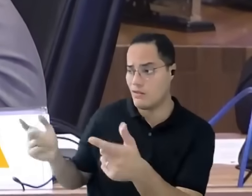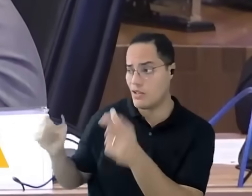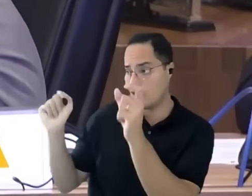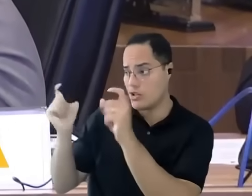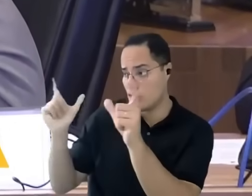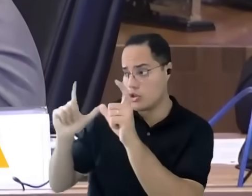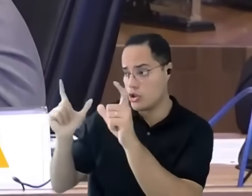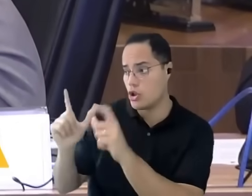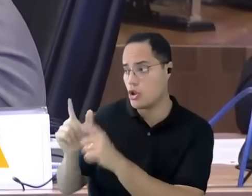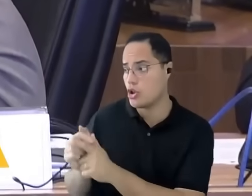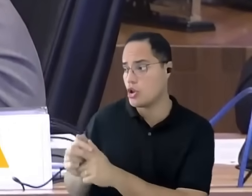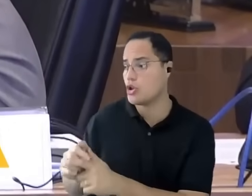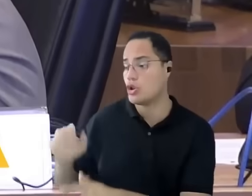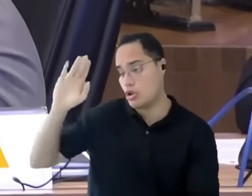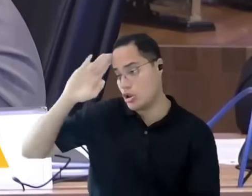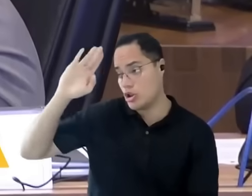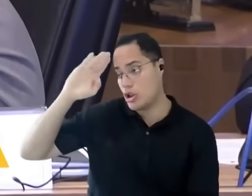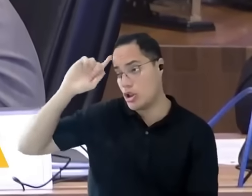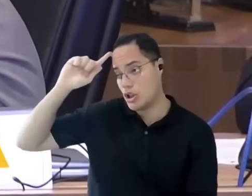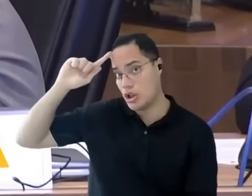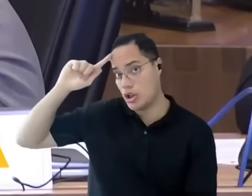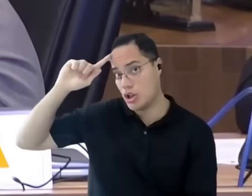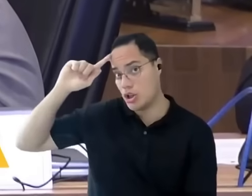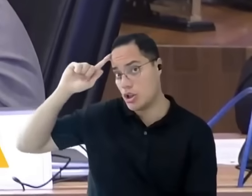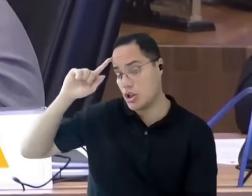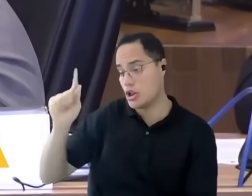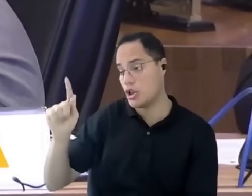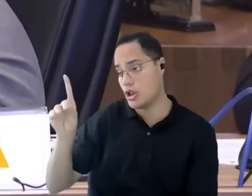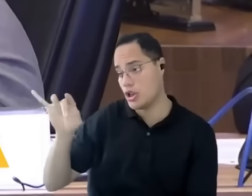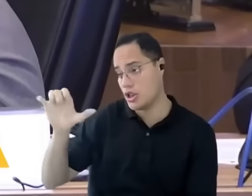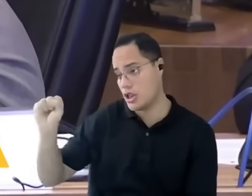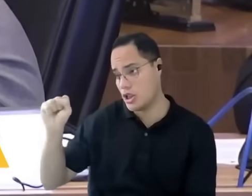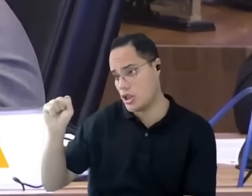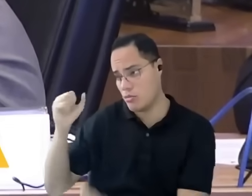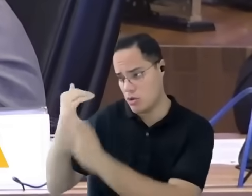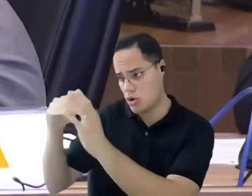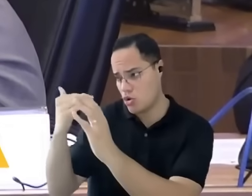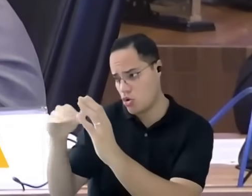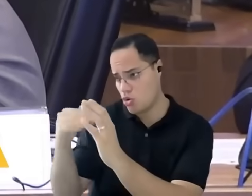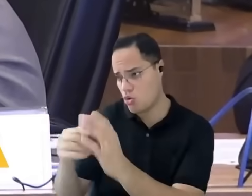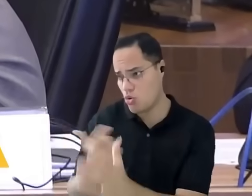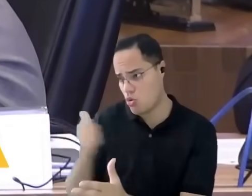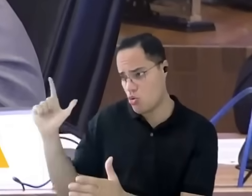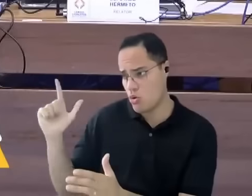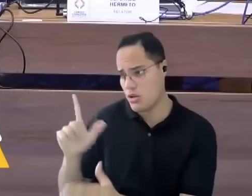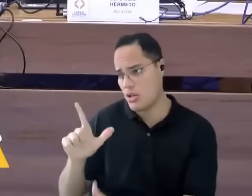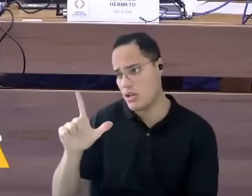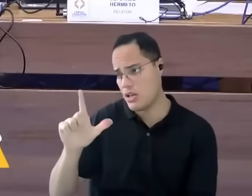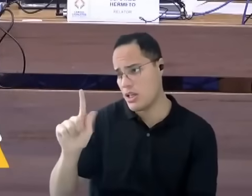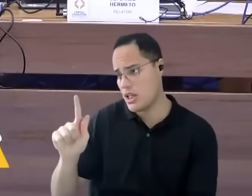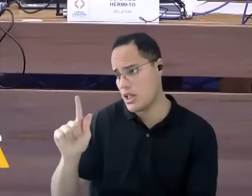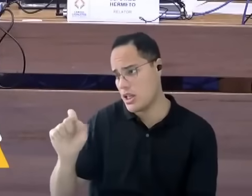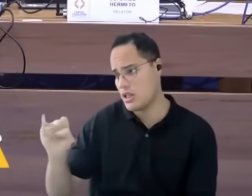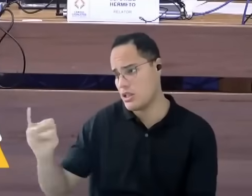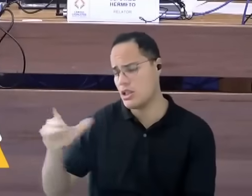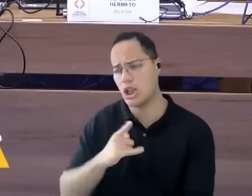foram enviados para mais alguém dentro do geci algum Chegou algum que o general já disse que teve alertas